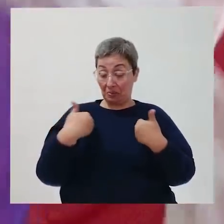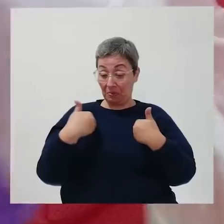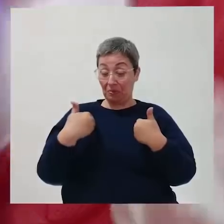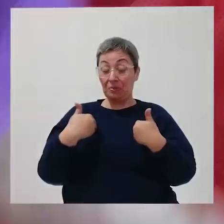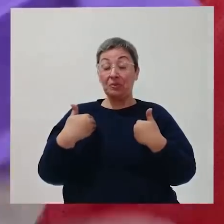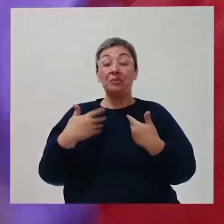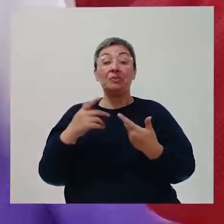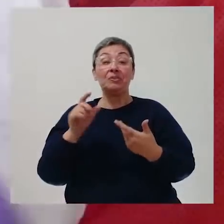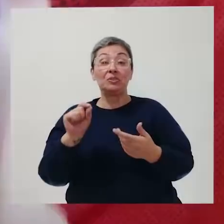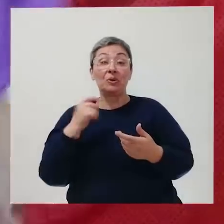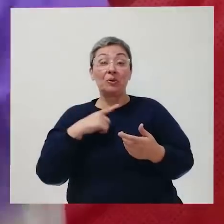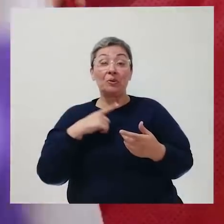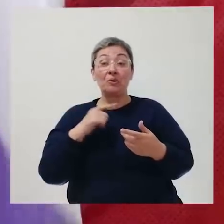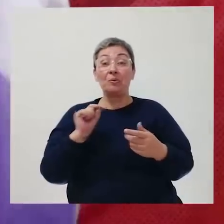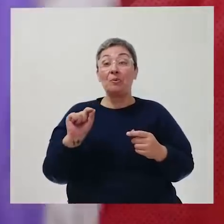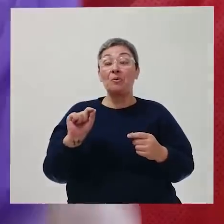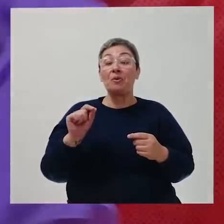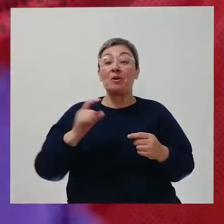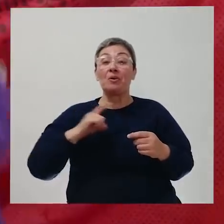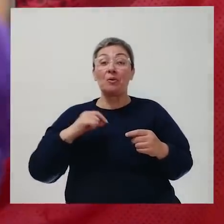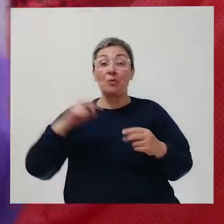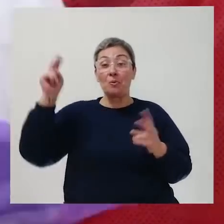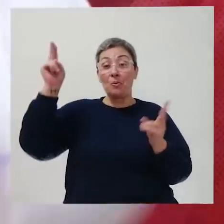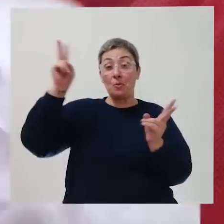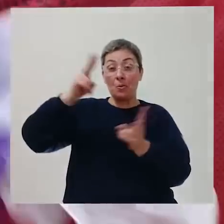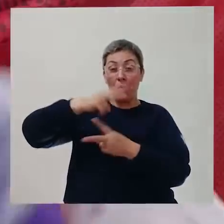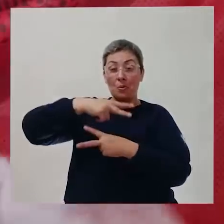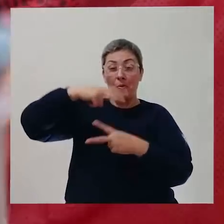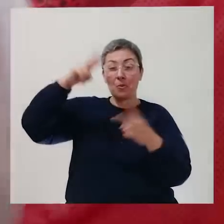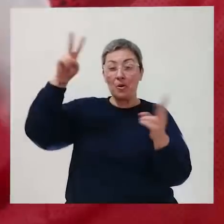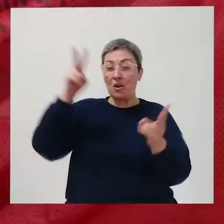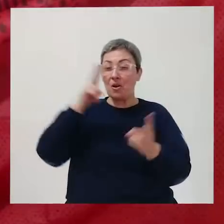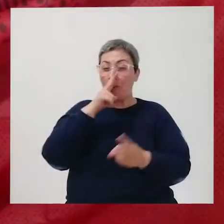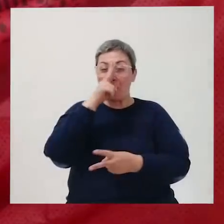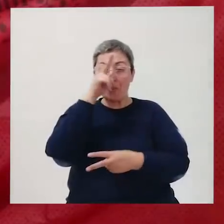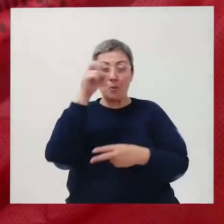e eu estou vindo com muita